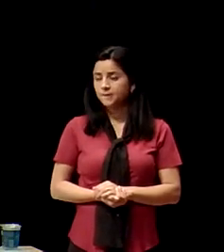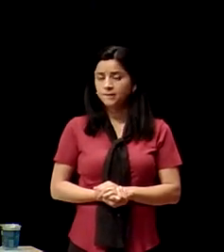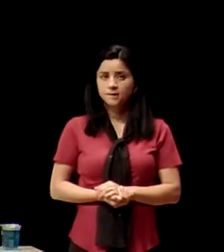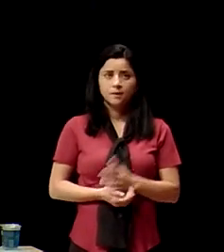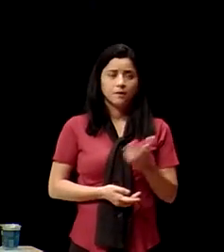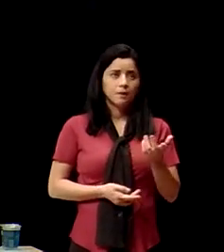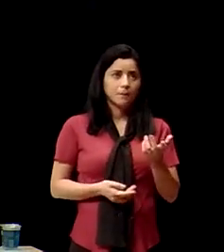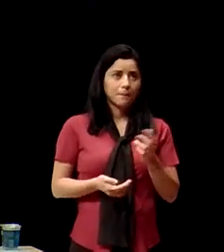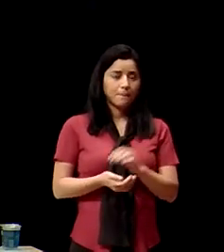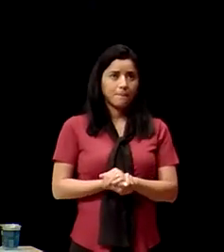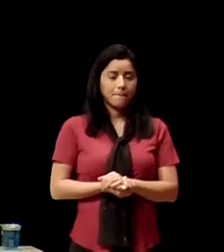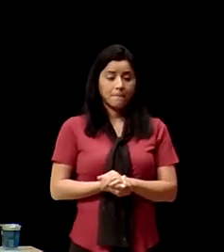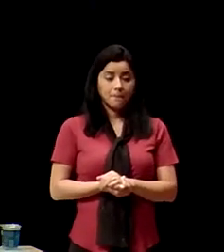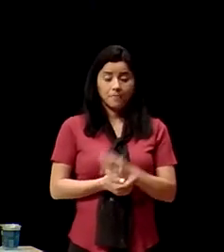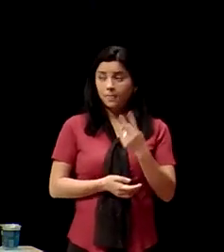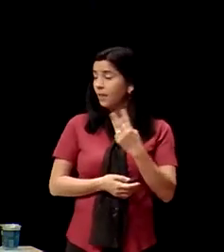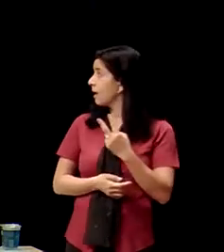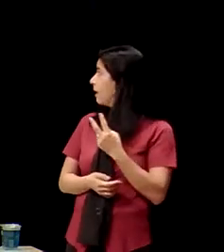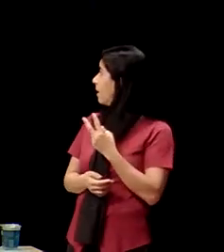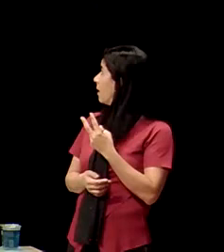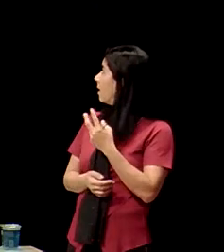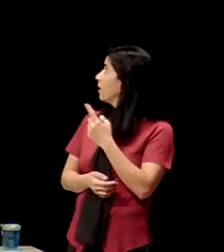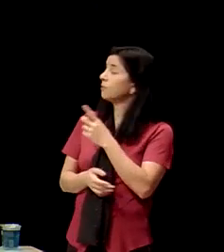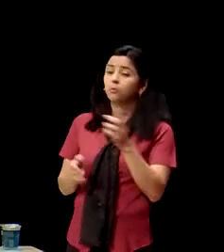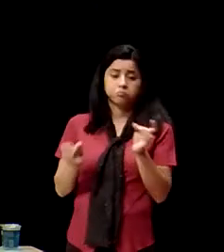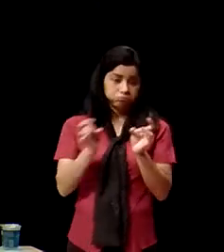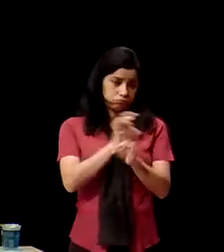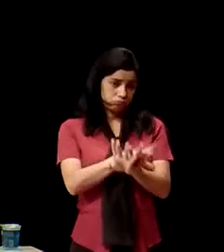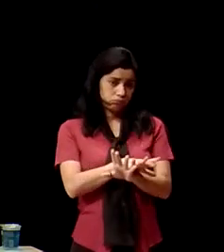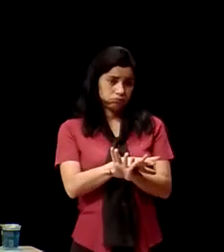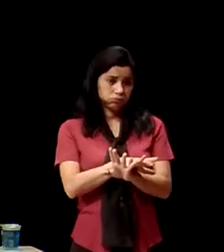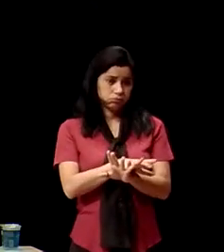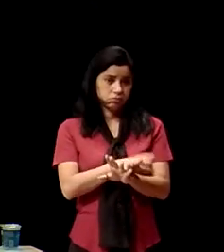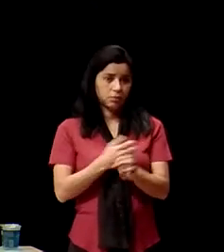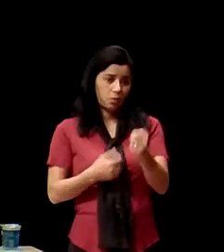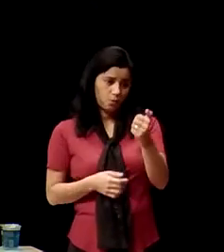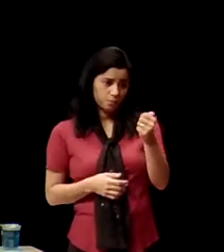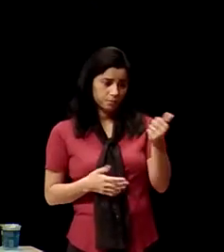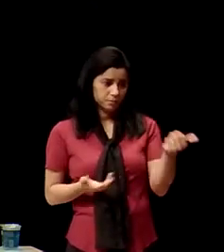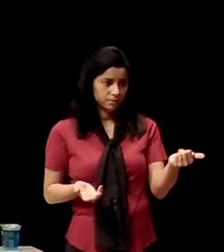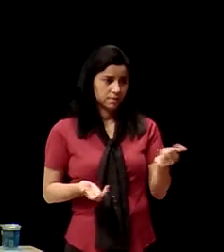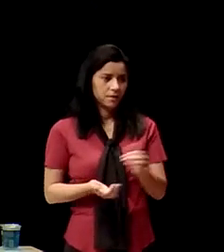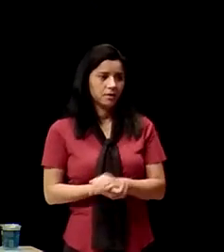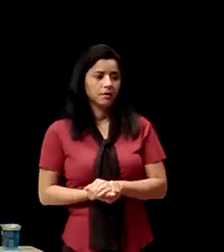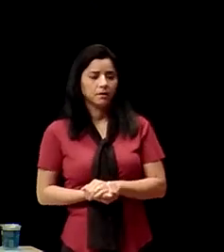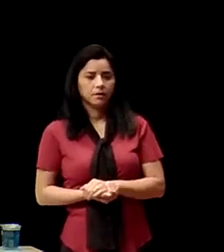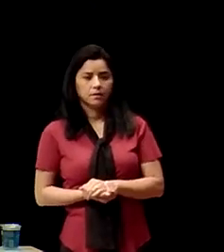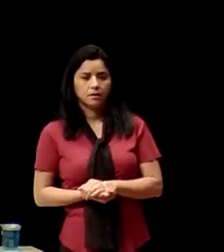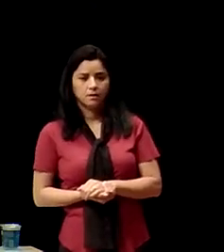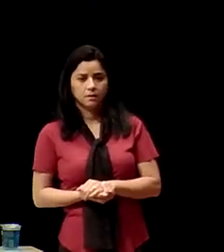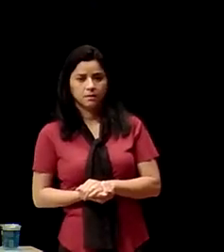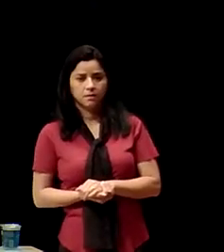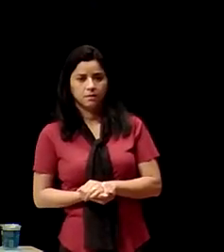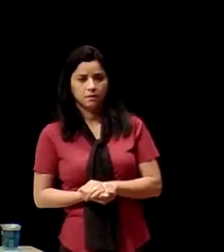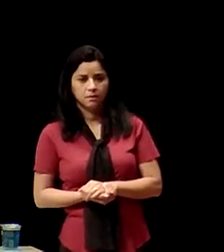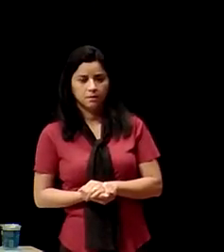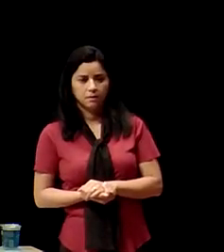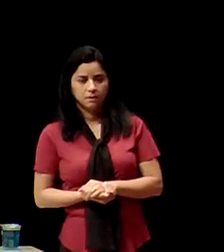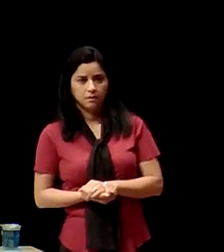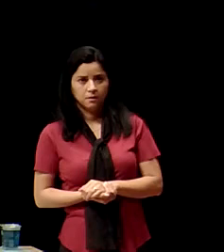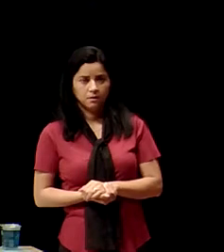conclusions. Então eu vou partir para as conclusões. So I decided not to make a PowerPoint show.